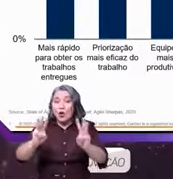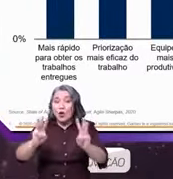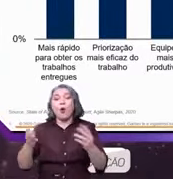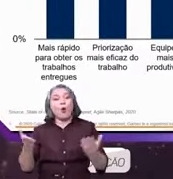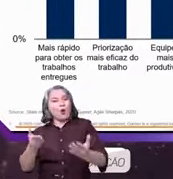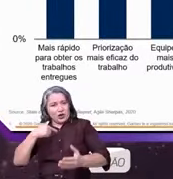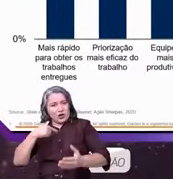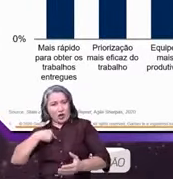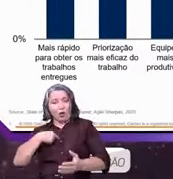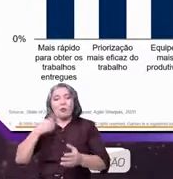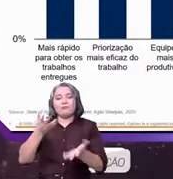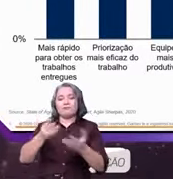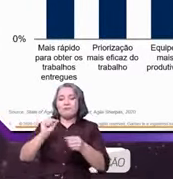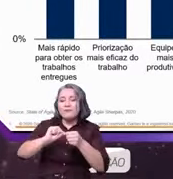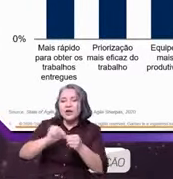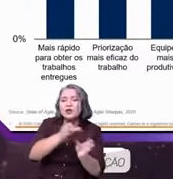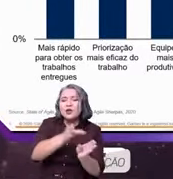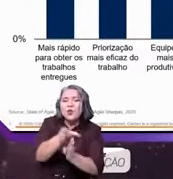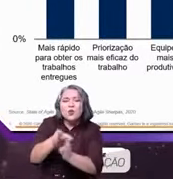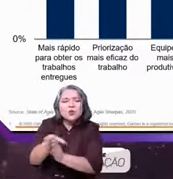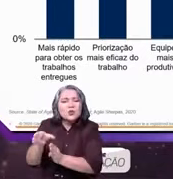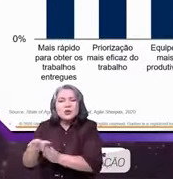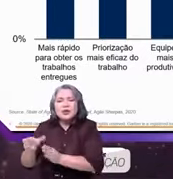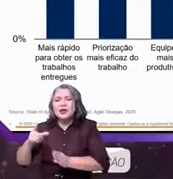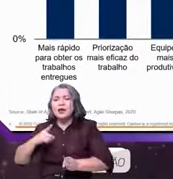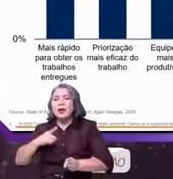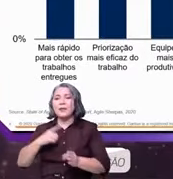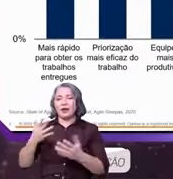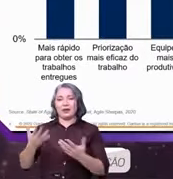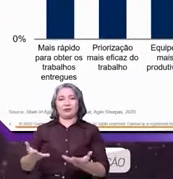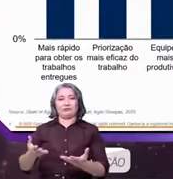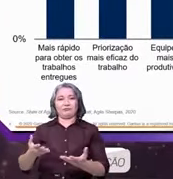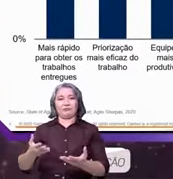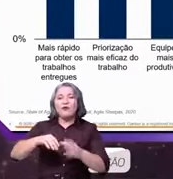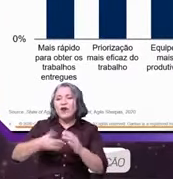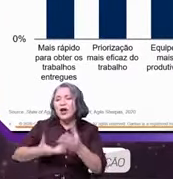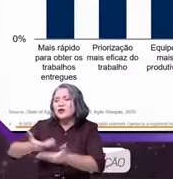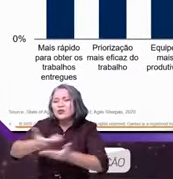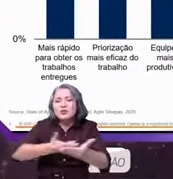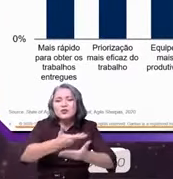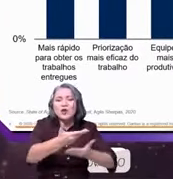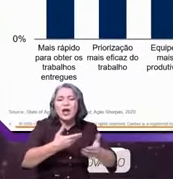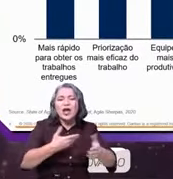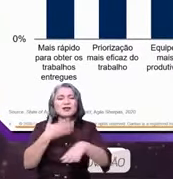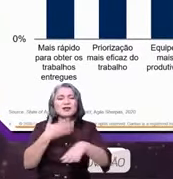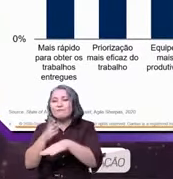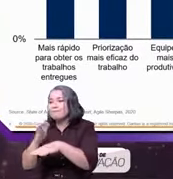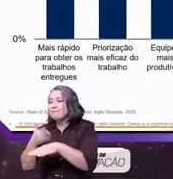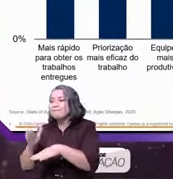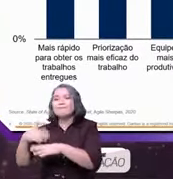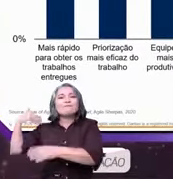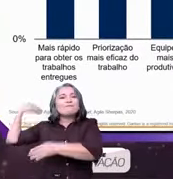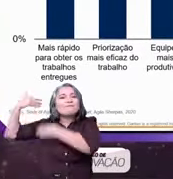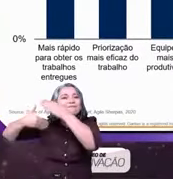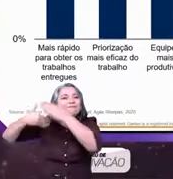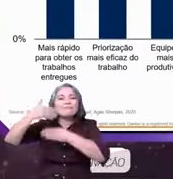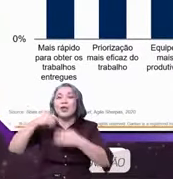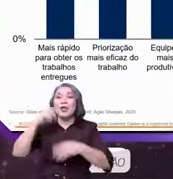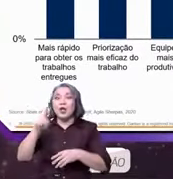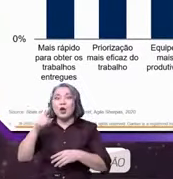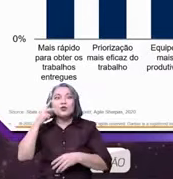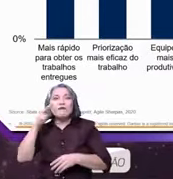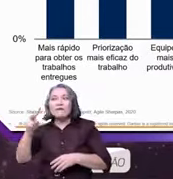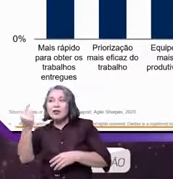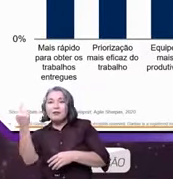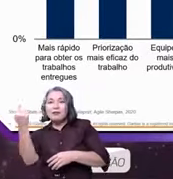uma base global que eu tenho no Gartner, né, é muito mais de trazer esse conhecimento e ver na prática o que eu já executei e vi acontecer,